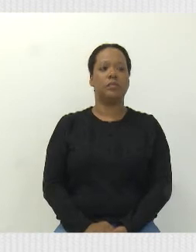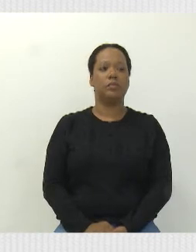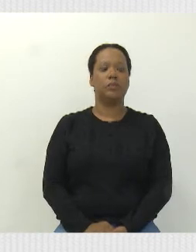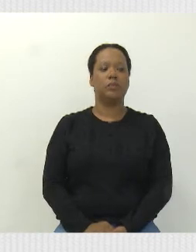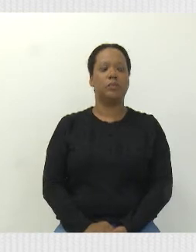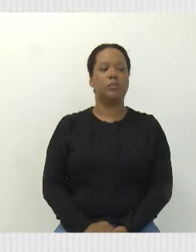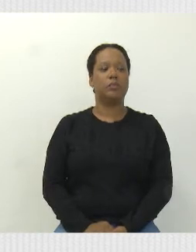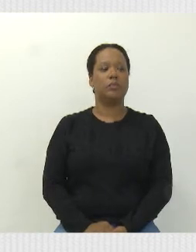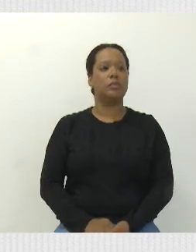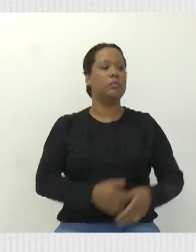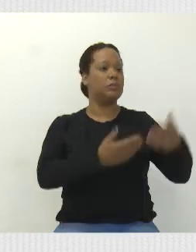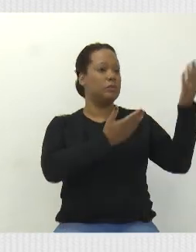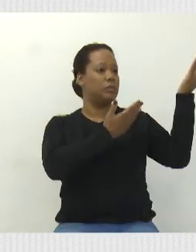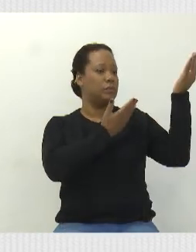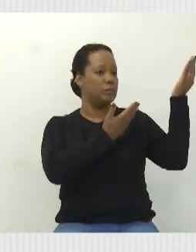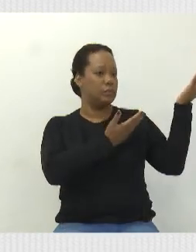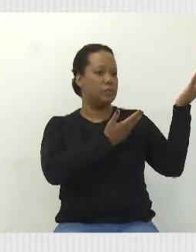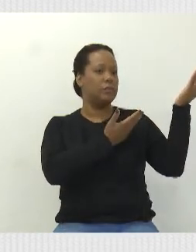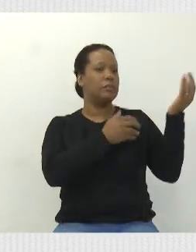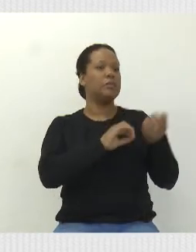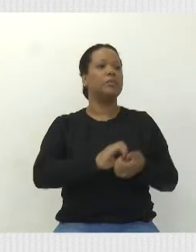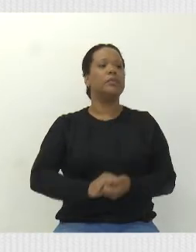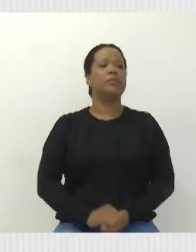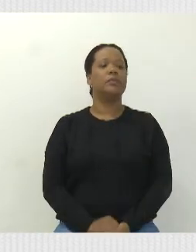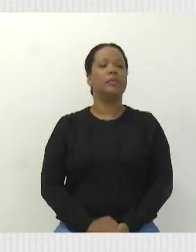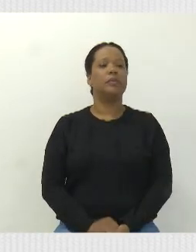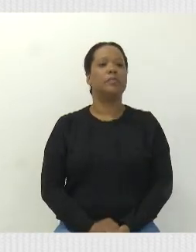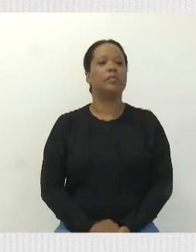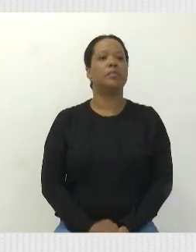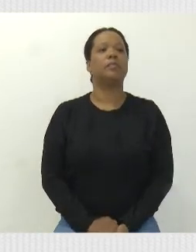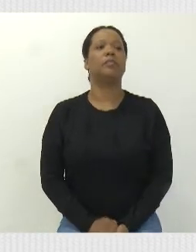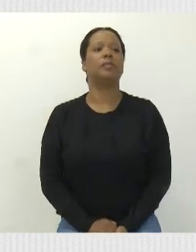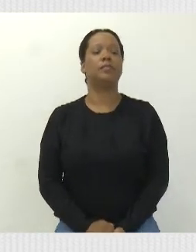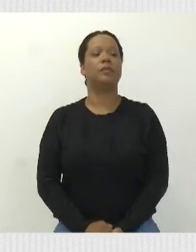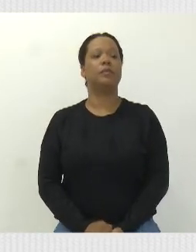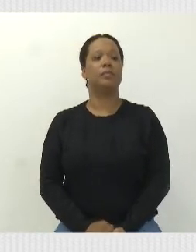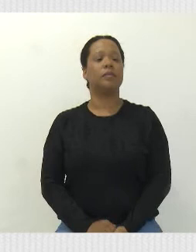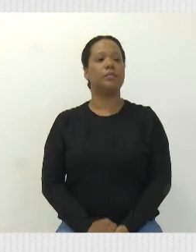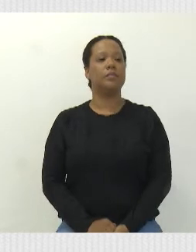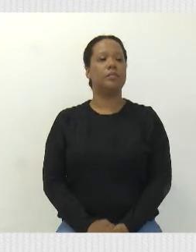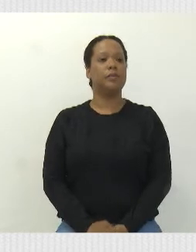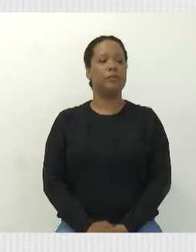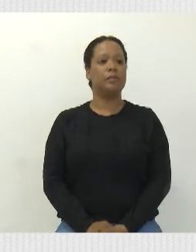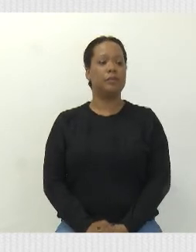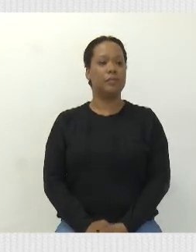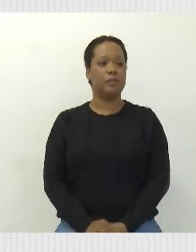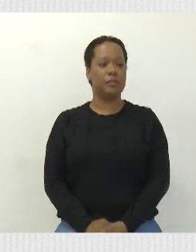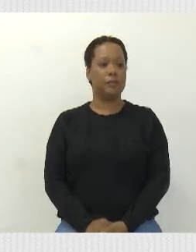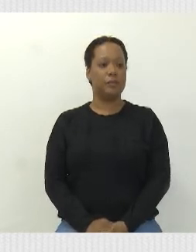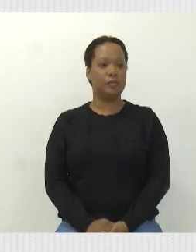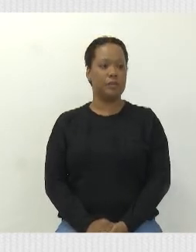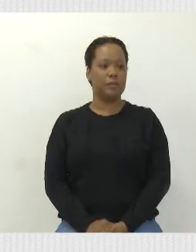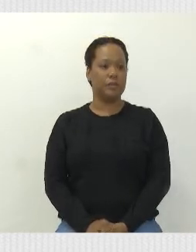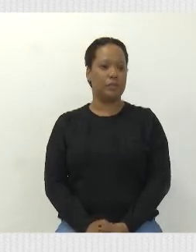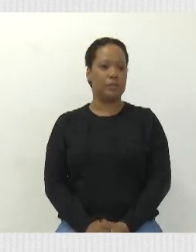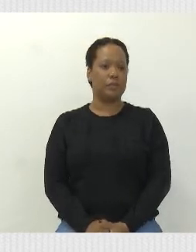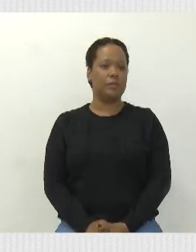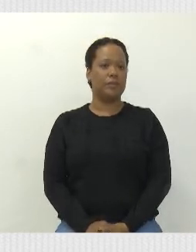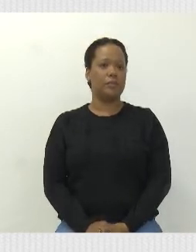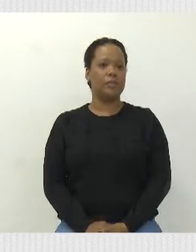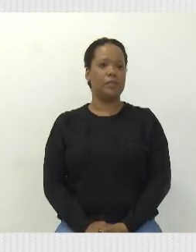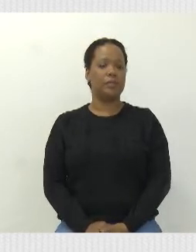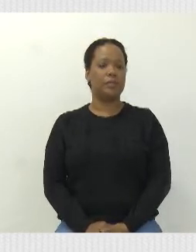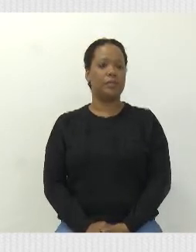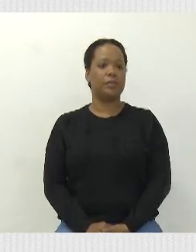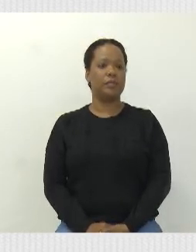né, nosso gabinete, gabinete 03. Ali está o nosso endereço de e-mail, nossa página da fanpage